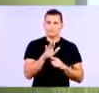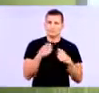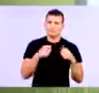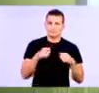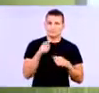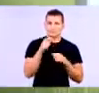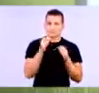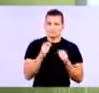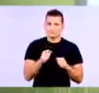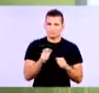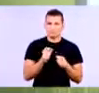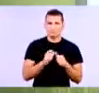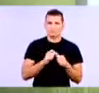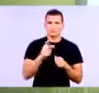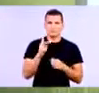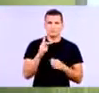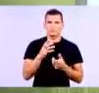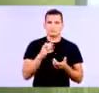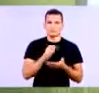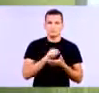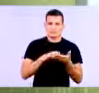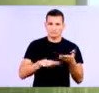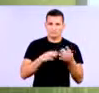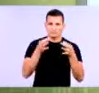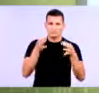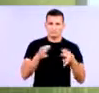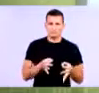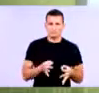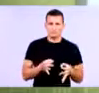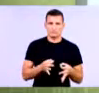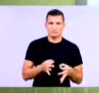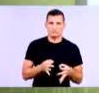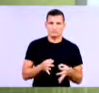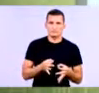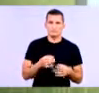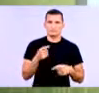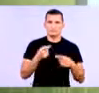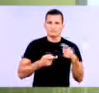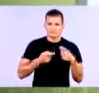puder executar suas atividades corretamente,